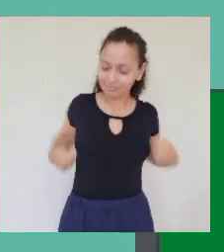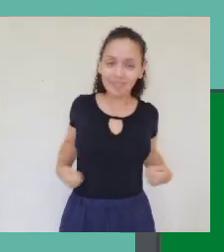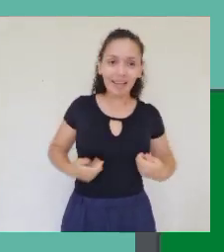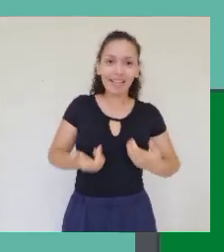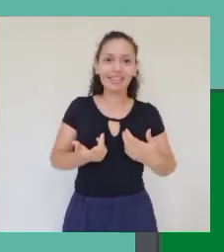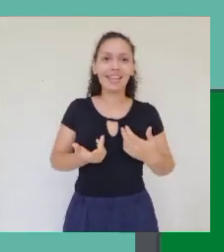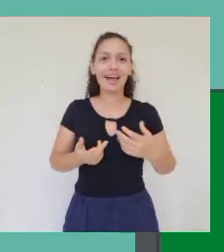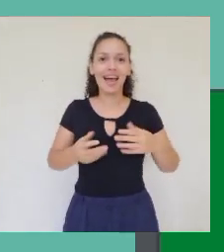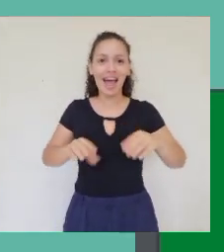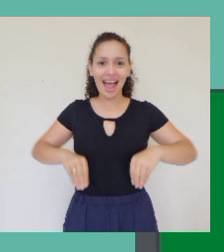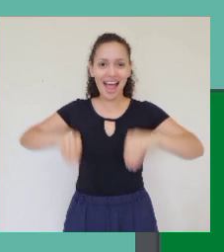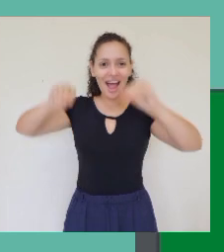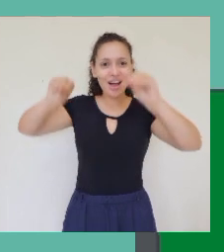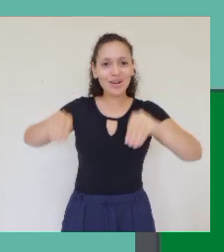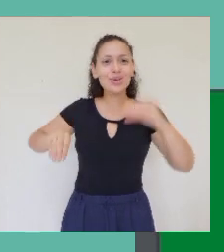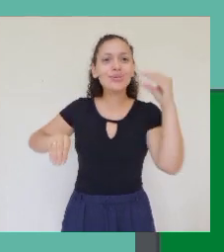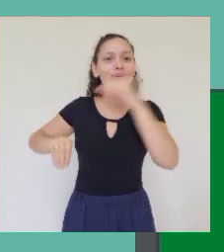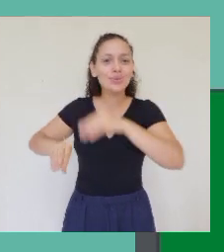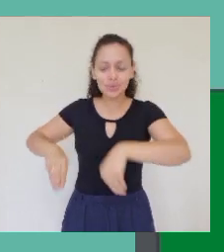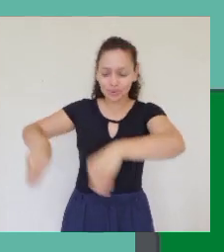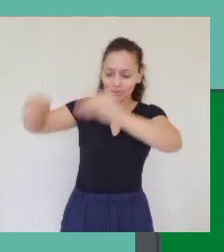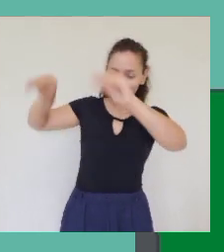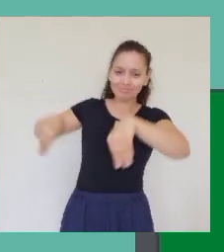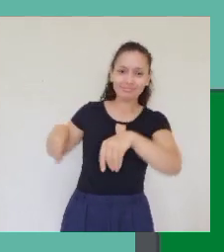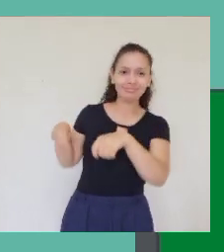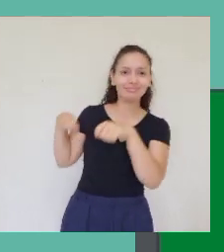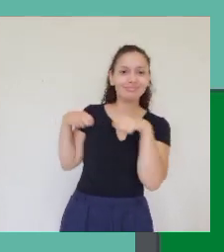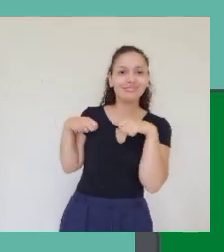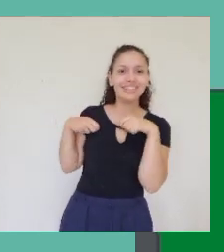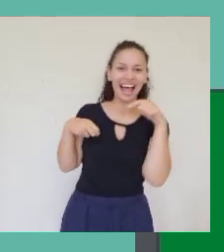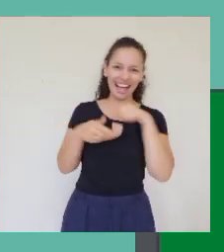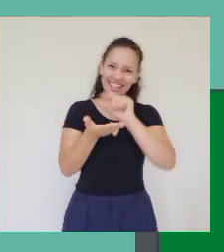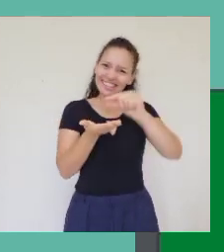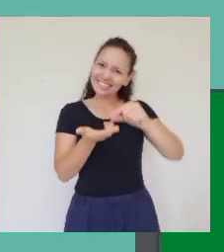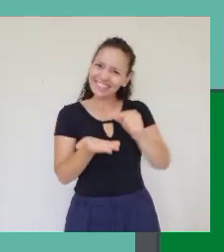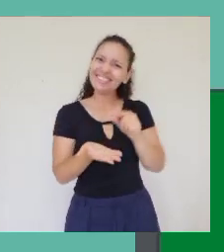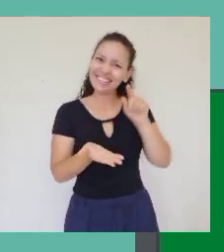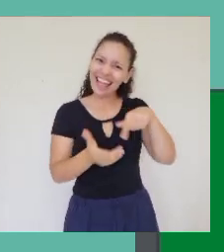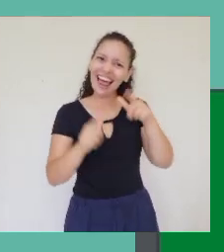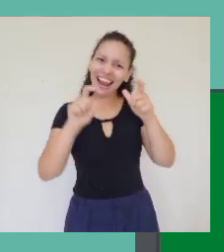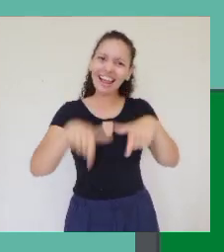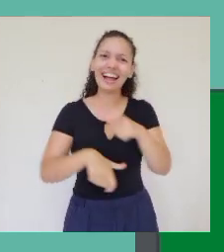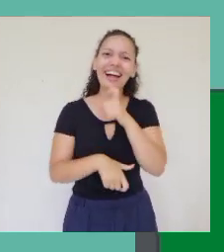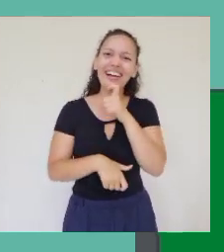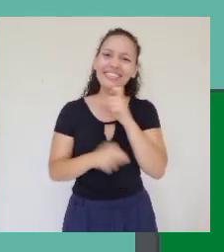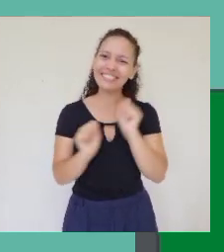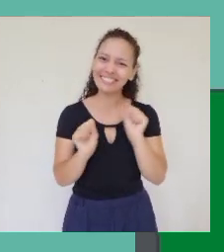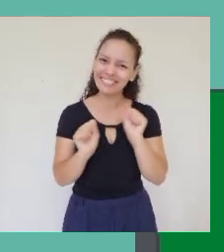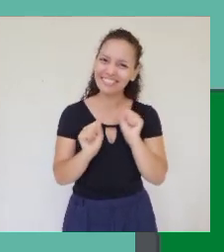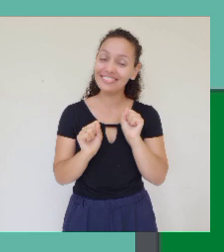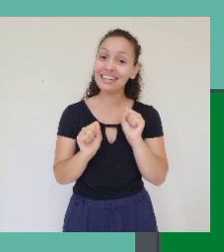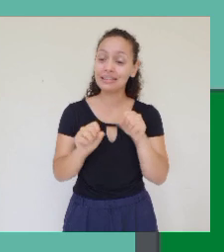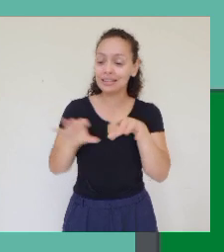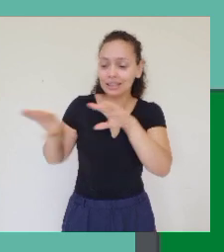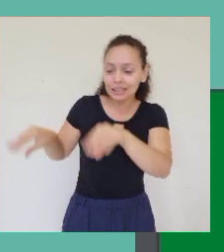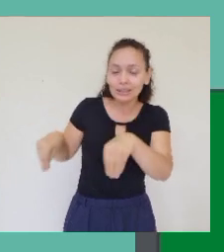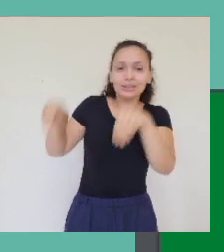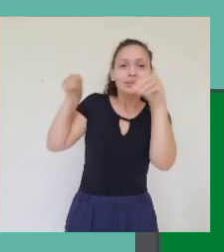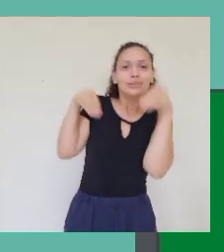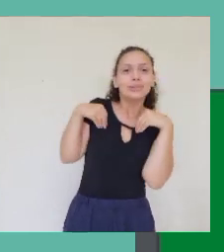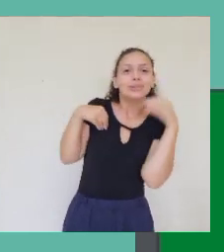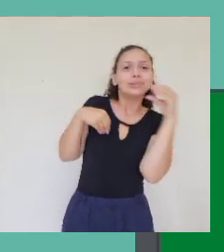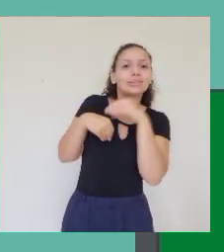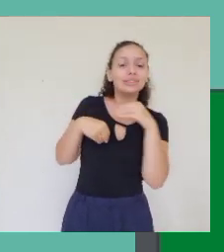coberta, ainda mais, né, aqui em Diamantina que é bastante frio. Então, às vezes a própria vestimenta ela nos